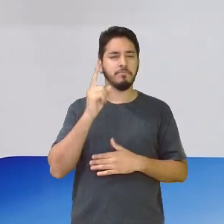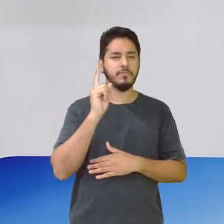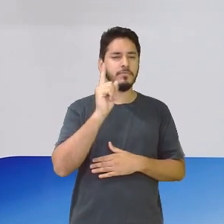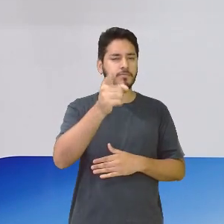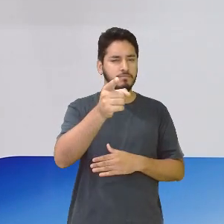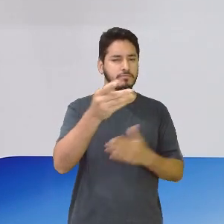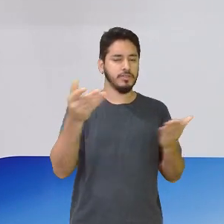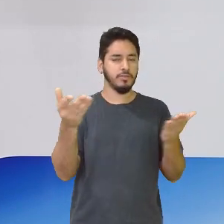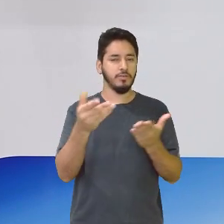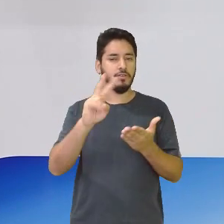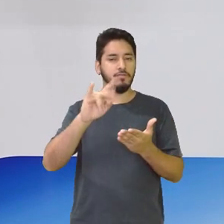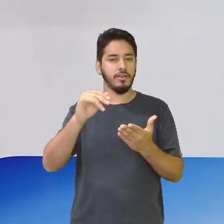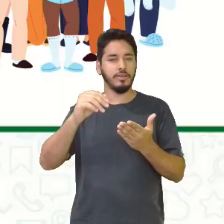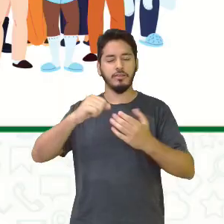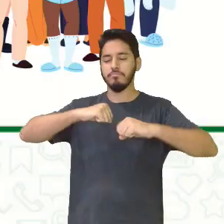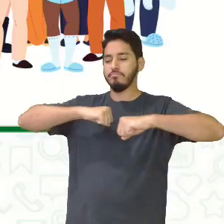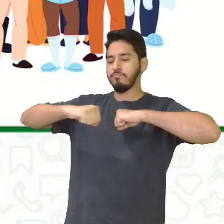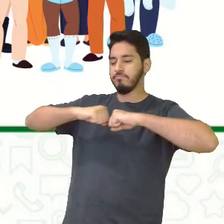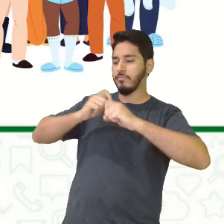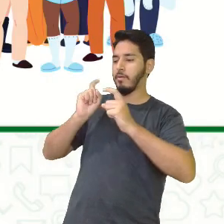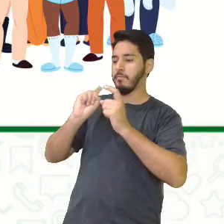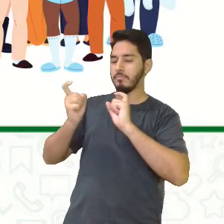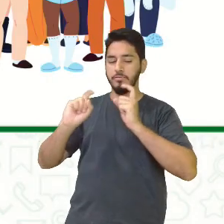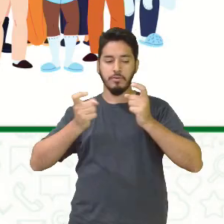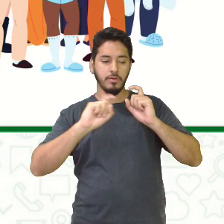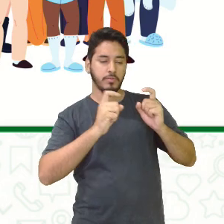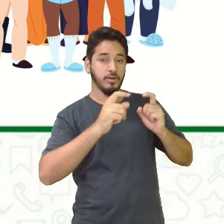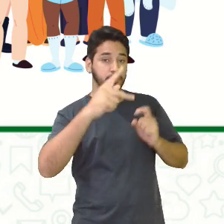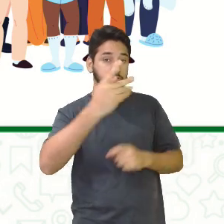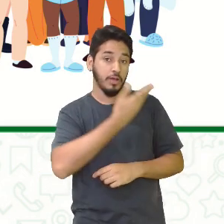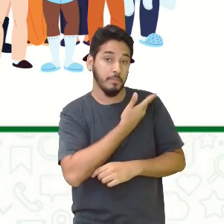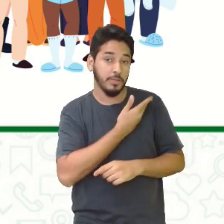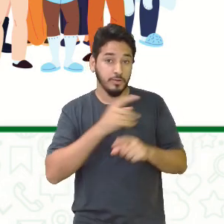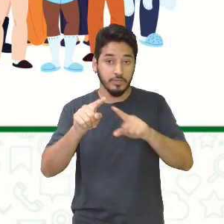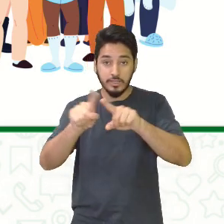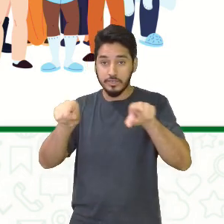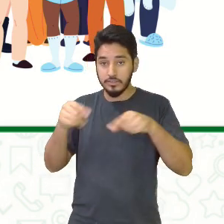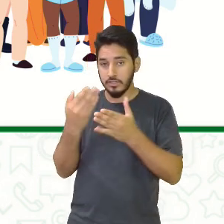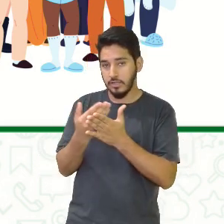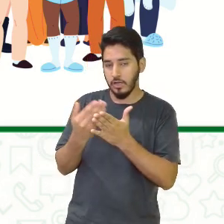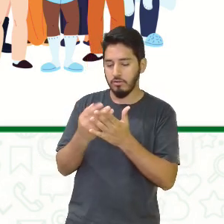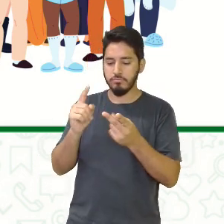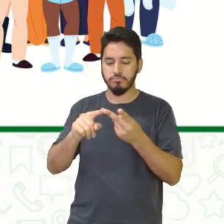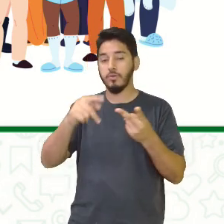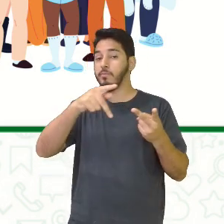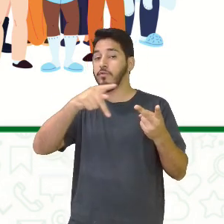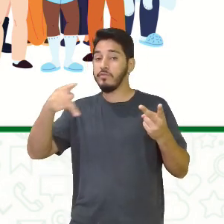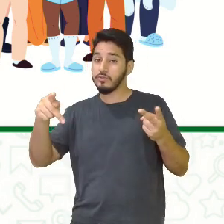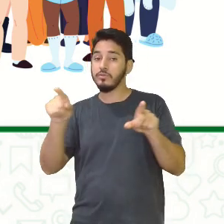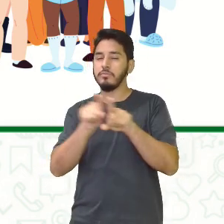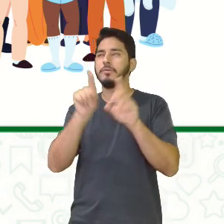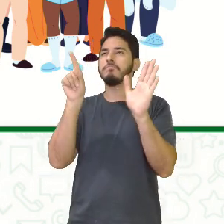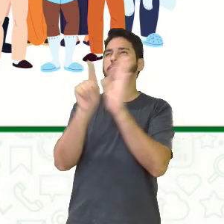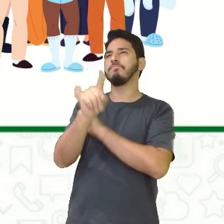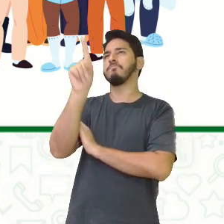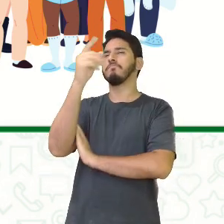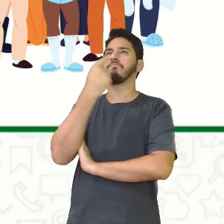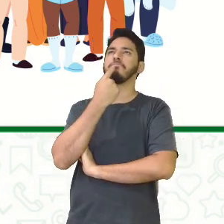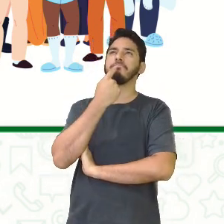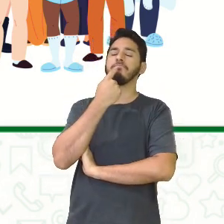agora vão aí dialogar com o seu colega de classe, com o seu professor, a seguinte